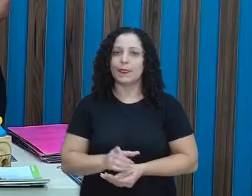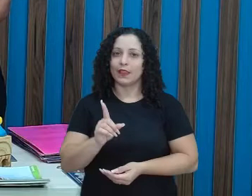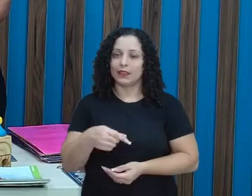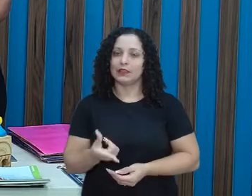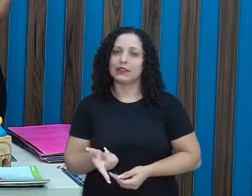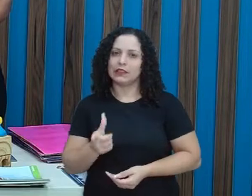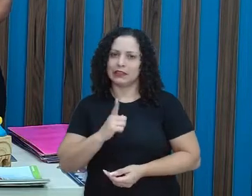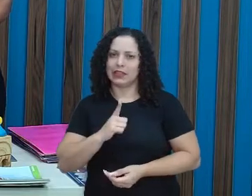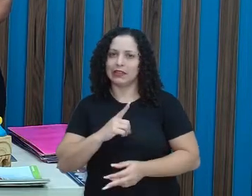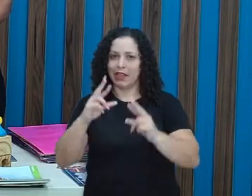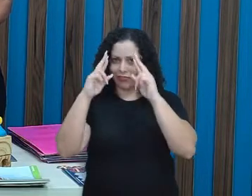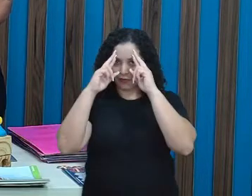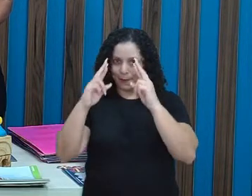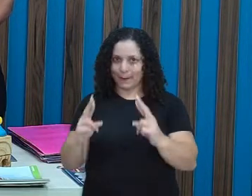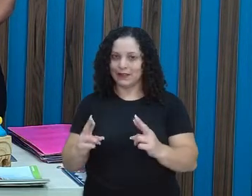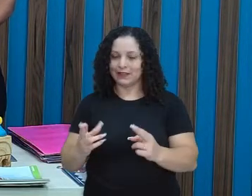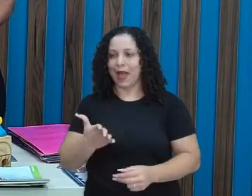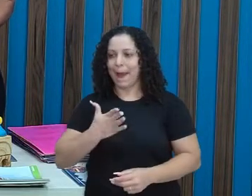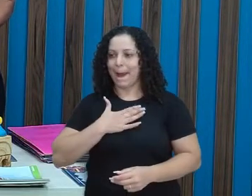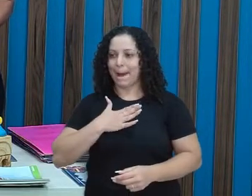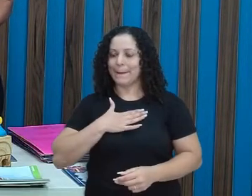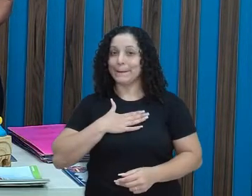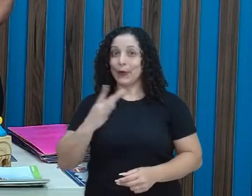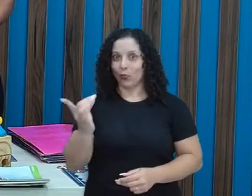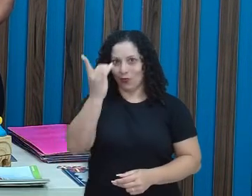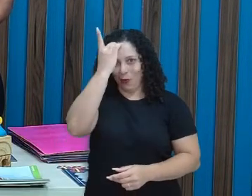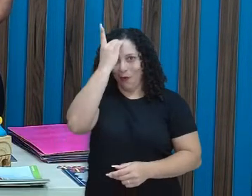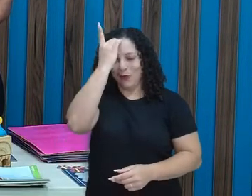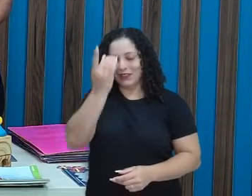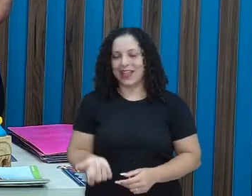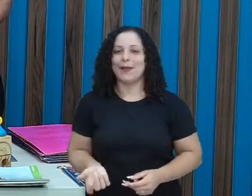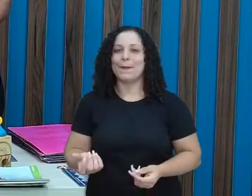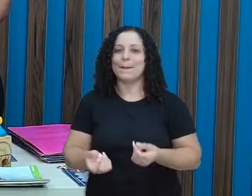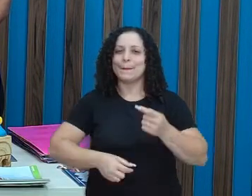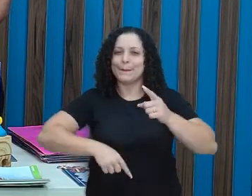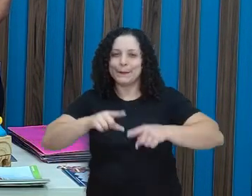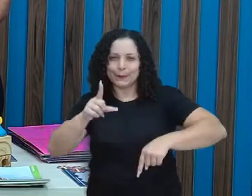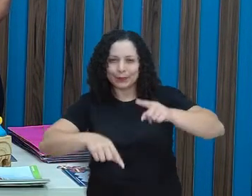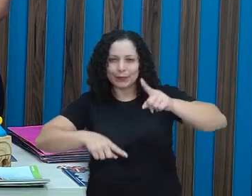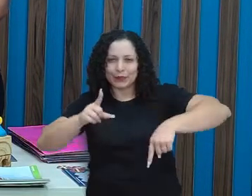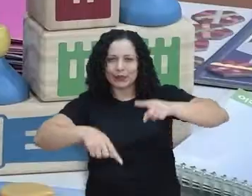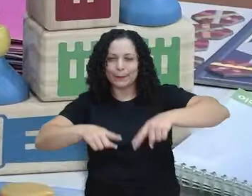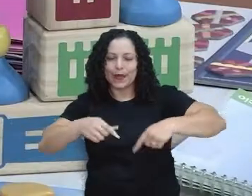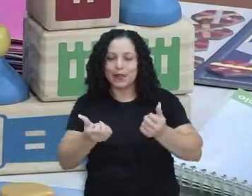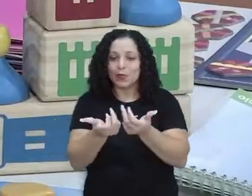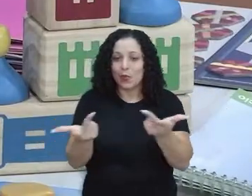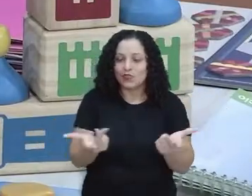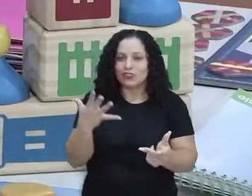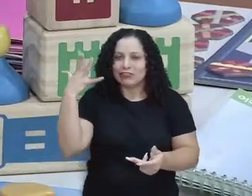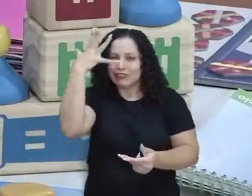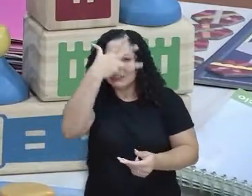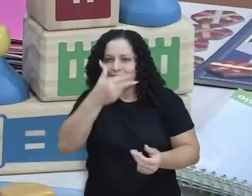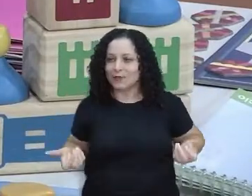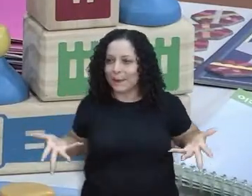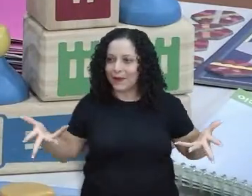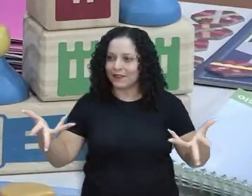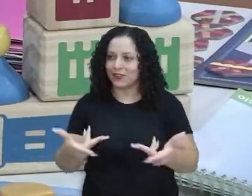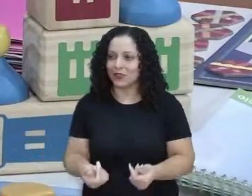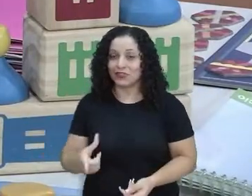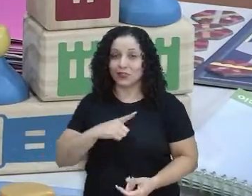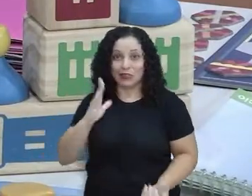respeitando o meu talento, que não é tão grande, mas tem professores que fazem materiais lindos, maravilhosos. Então, veja como foi que eu